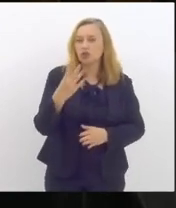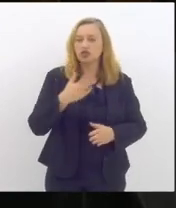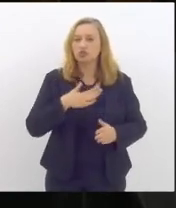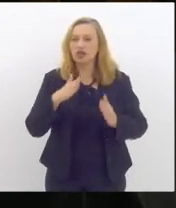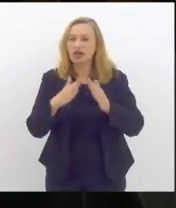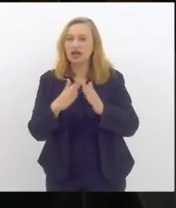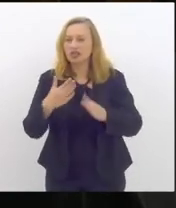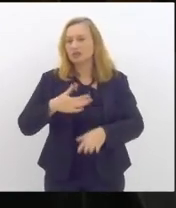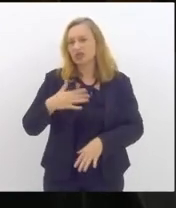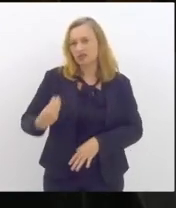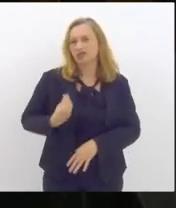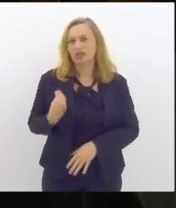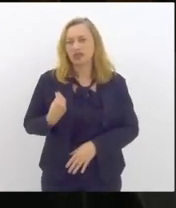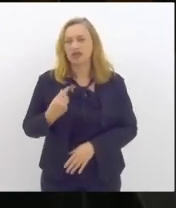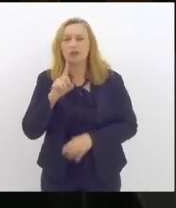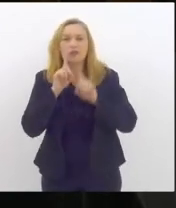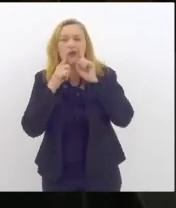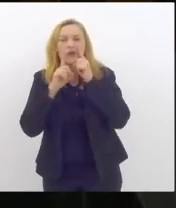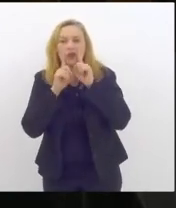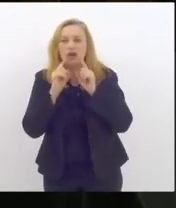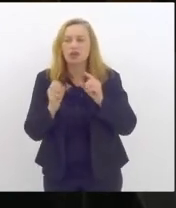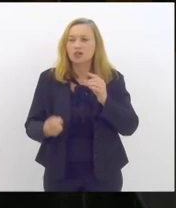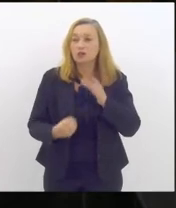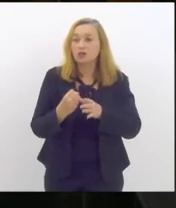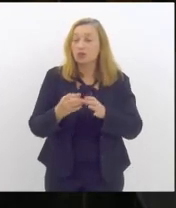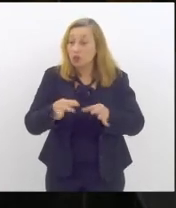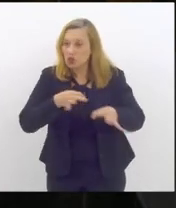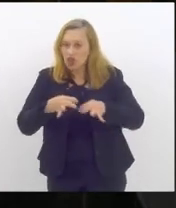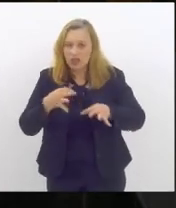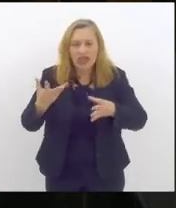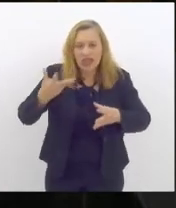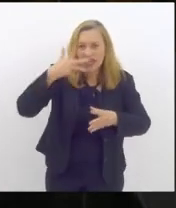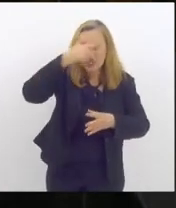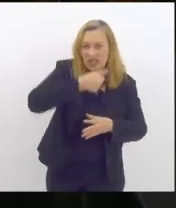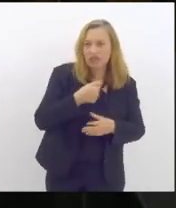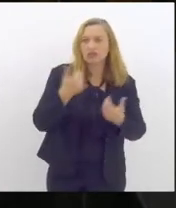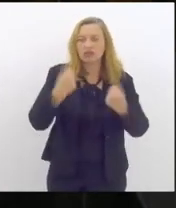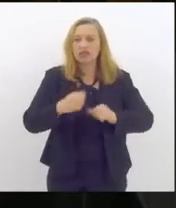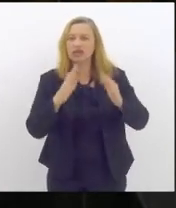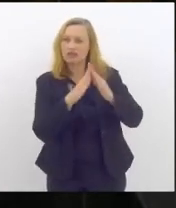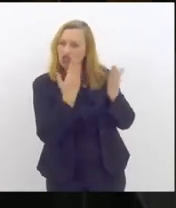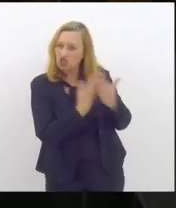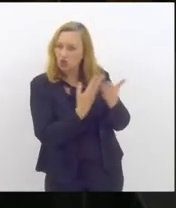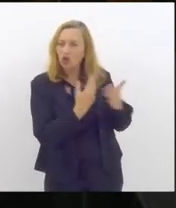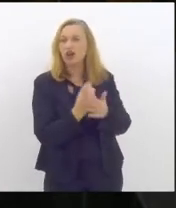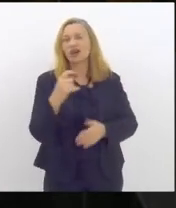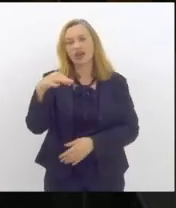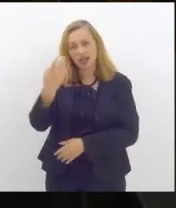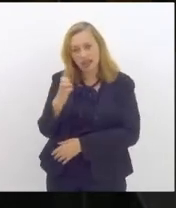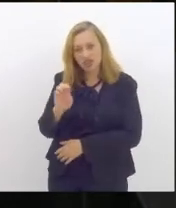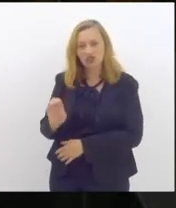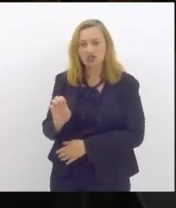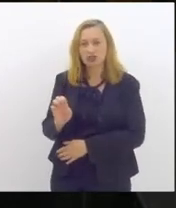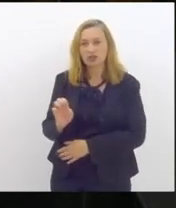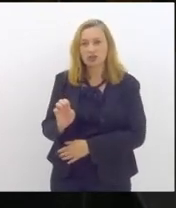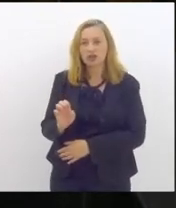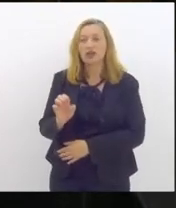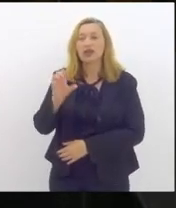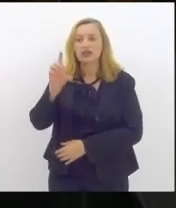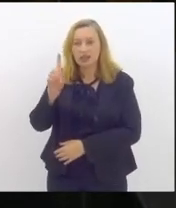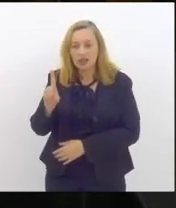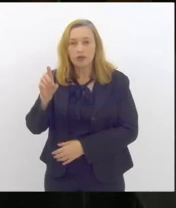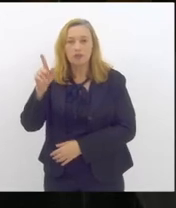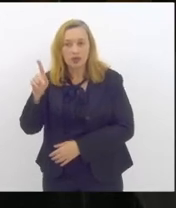e se Maricá que no projeto era muito lindo teria que ter escola creche de